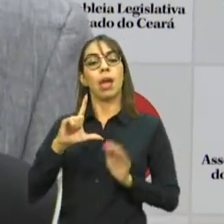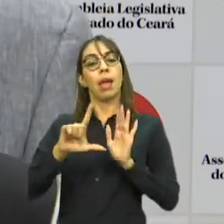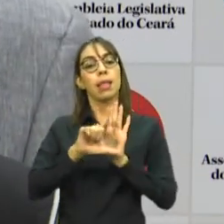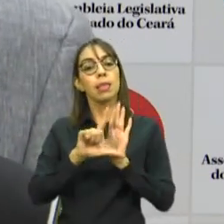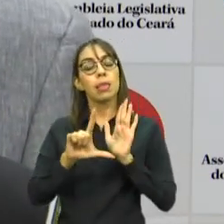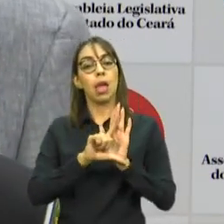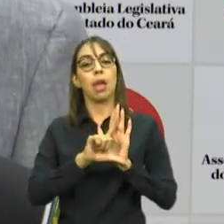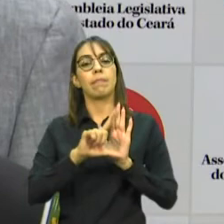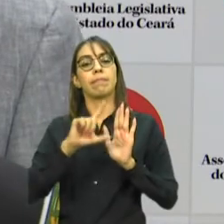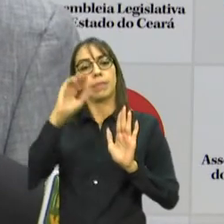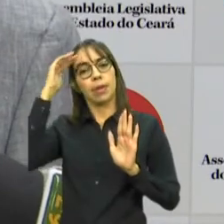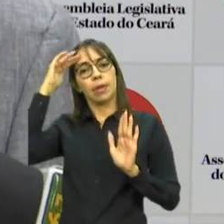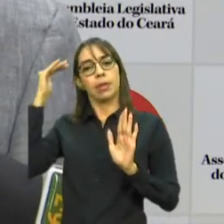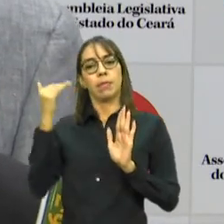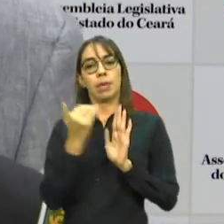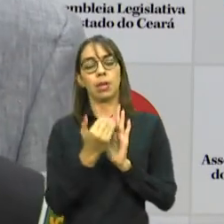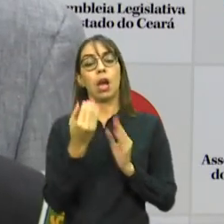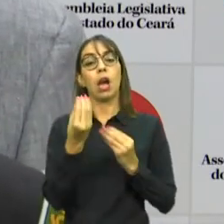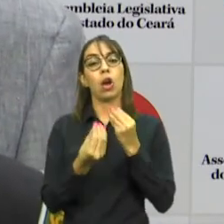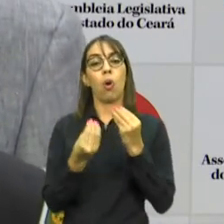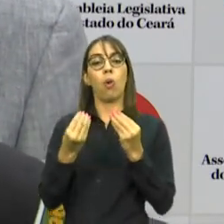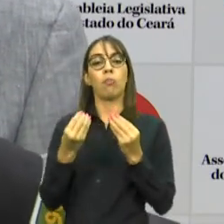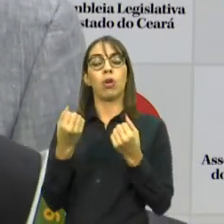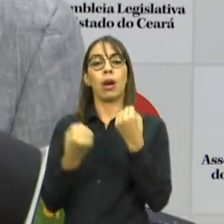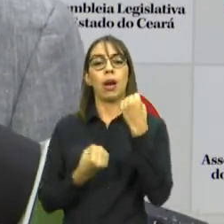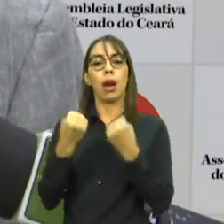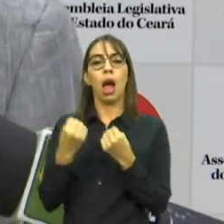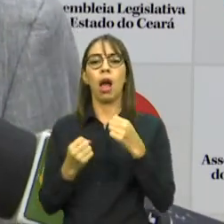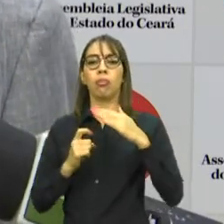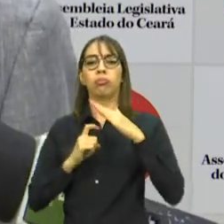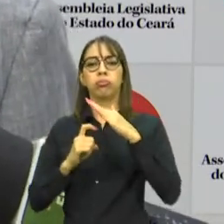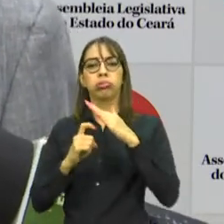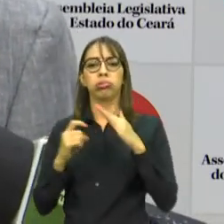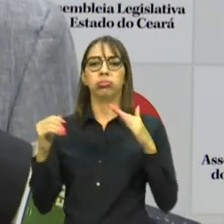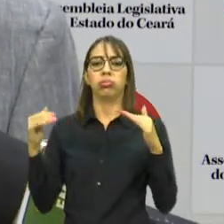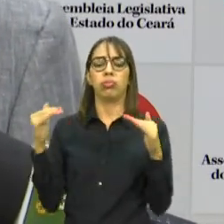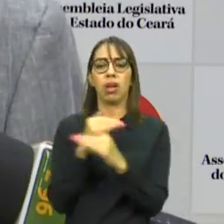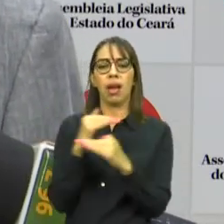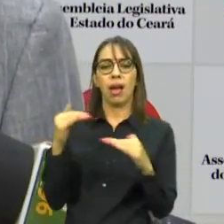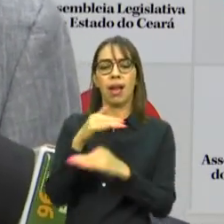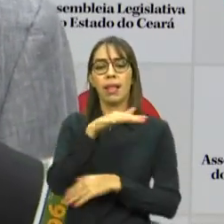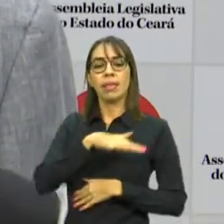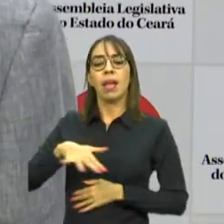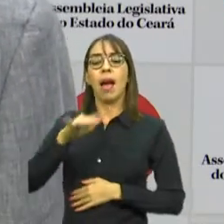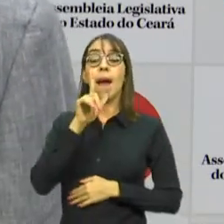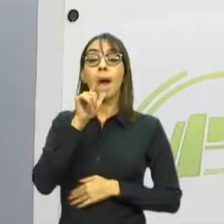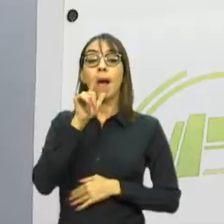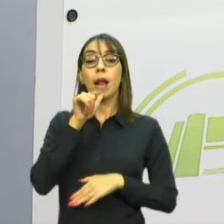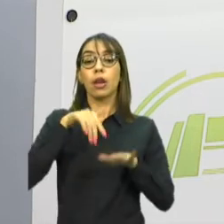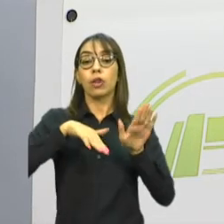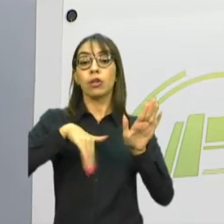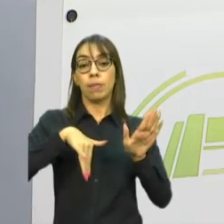regras para o tráfico de veículos off-road nas áreas de praia do estado de Ceará.